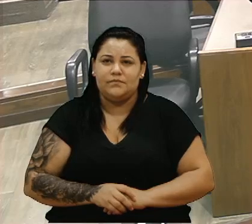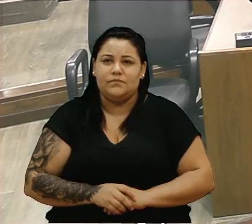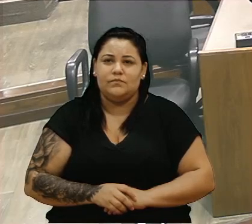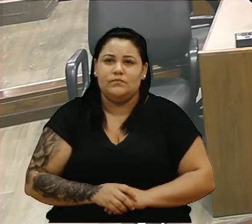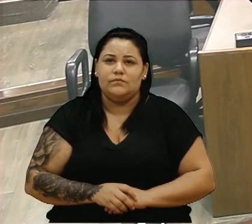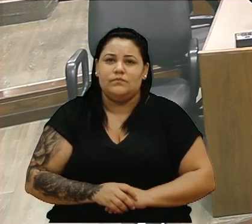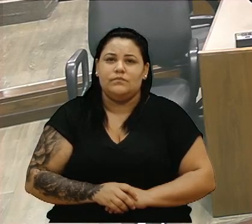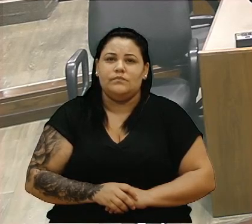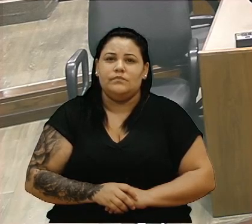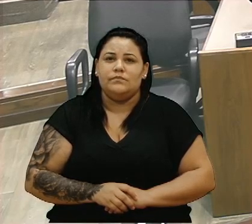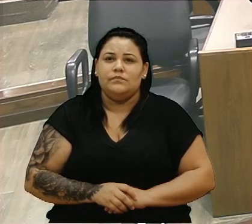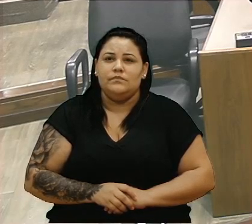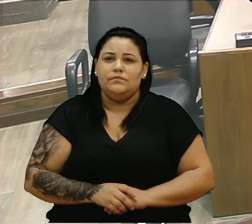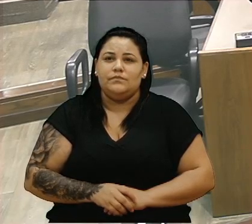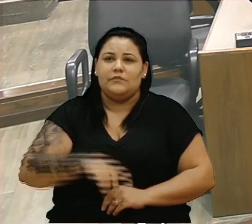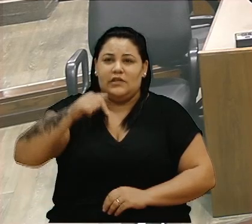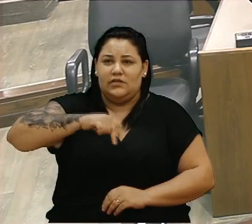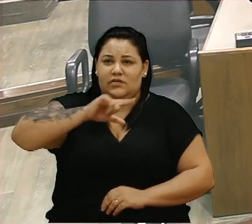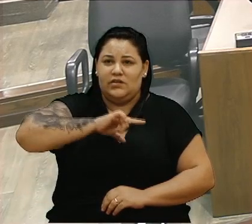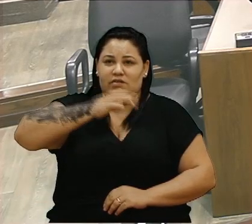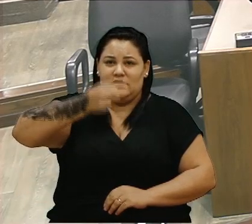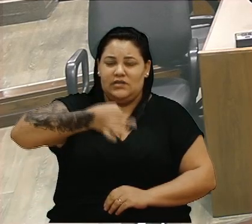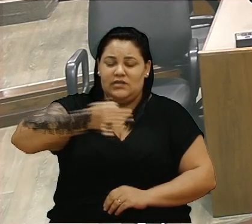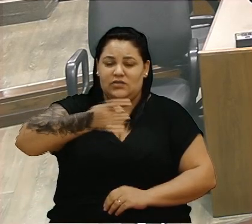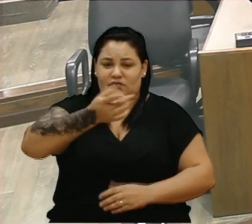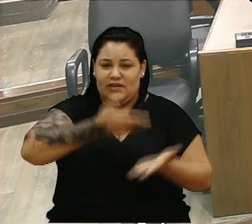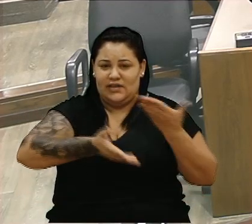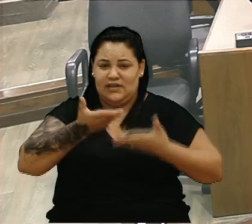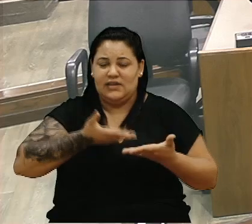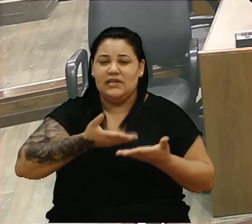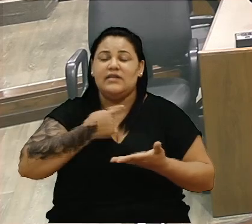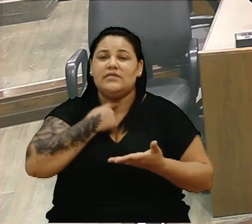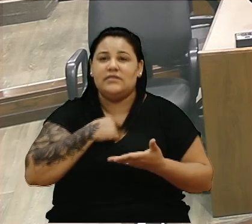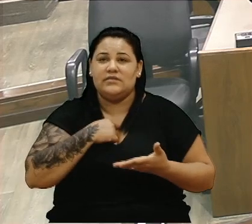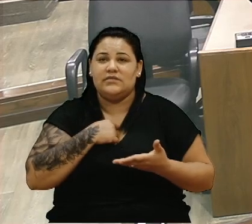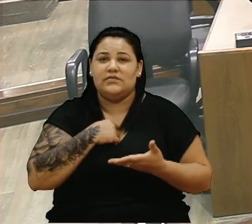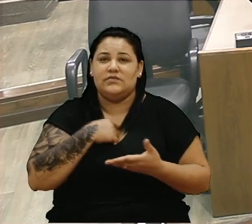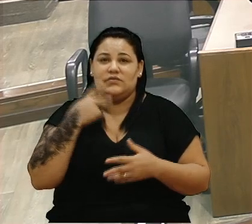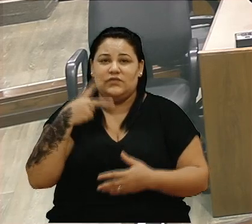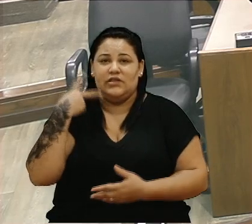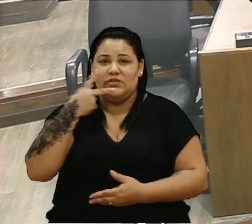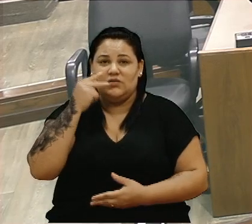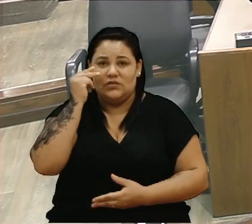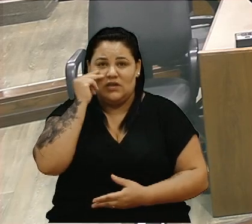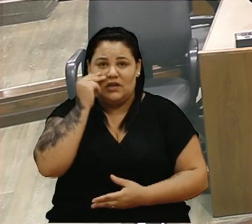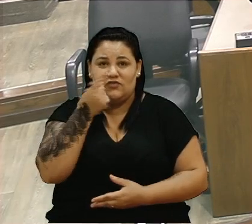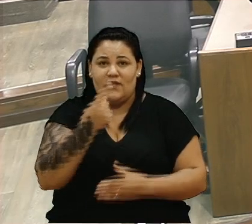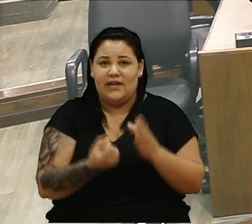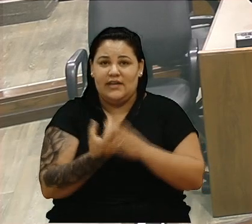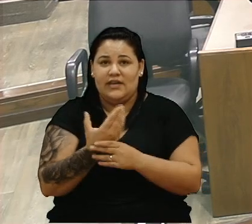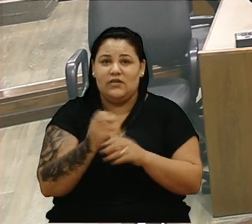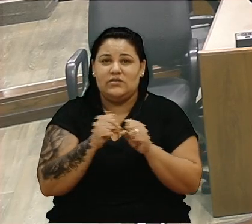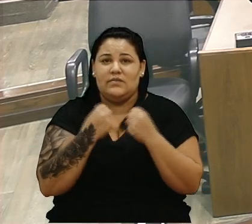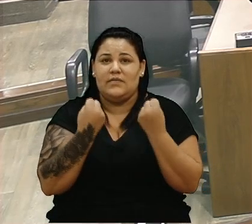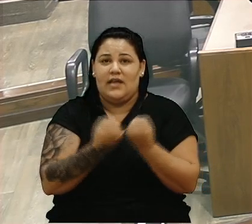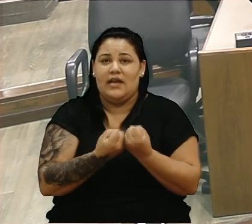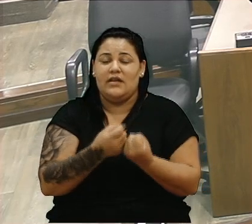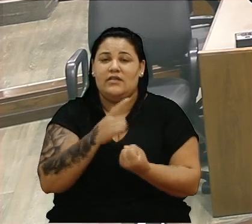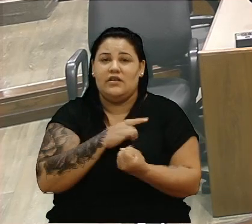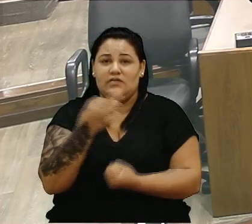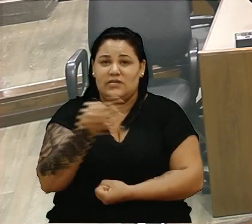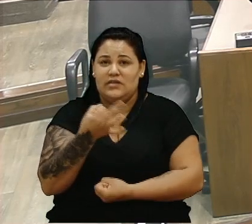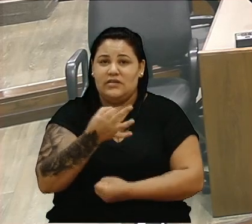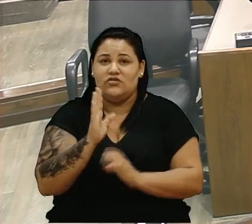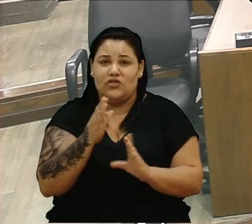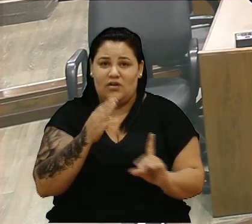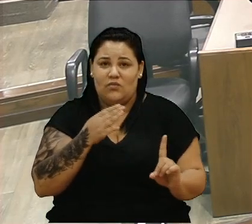E aqui eu tenho certeza que o senhor vai atender os anseios do vereador Cláudio e vai fazer esse seminário. E eu já boto como meta aí,